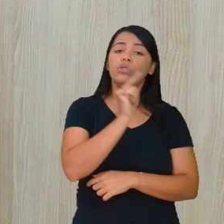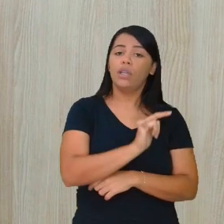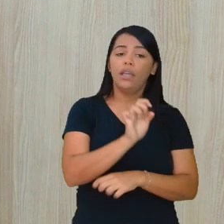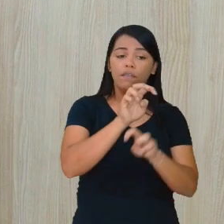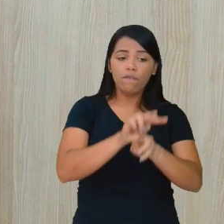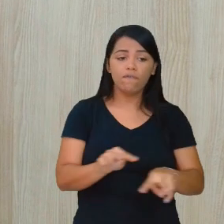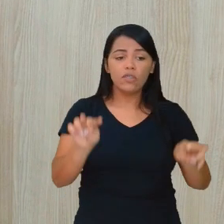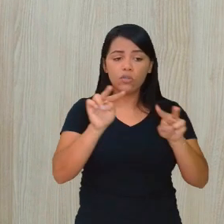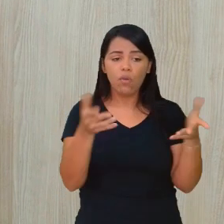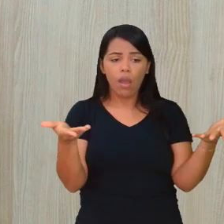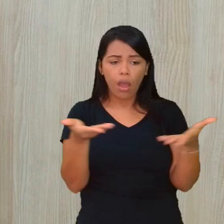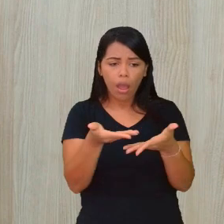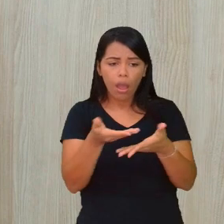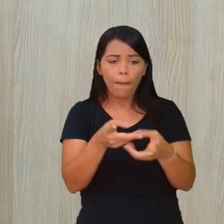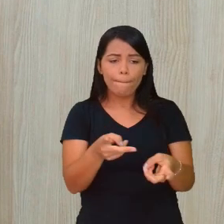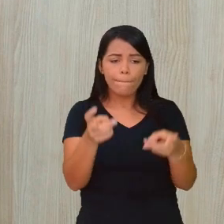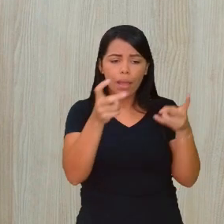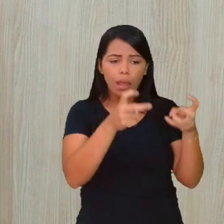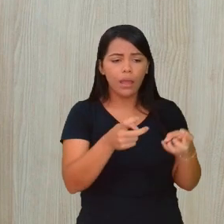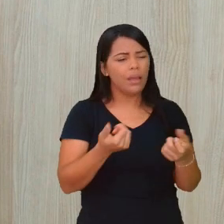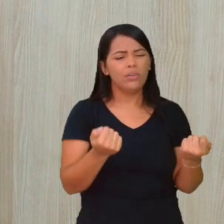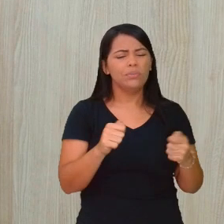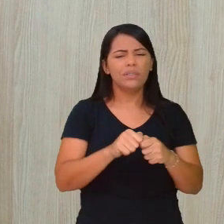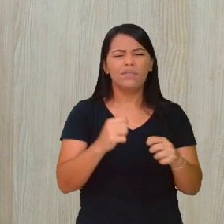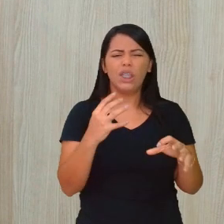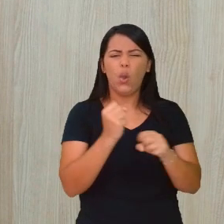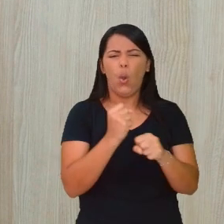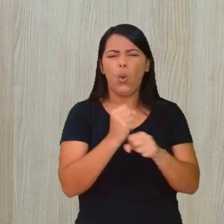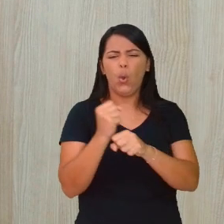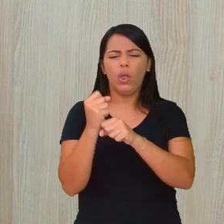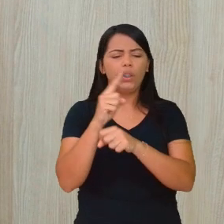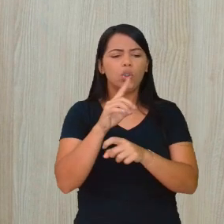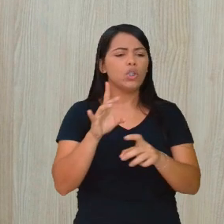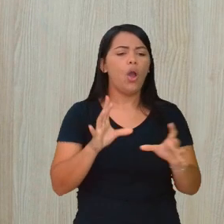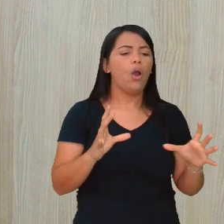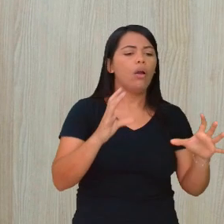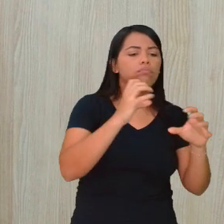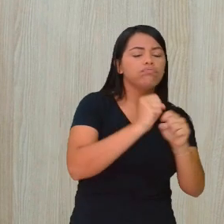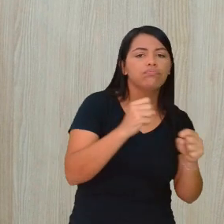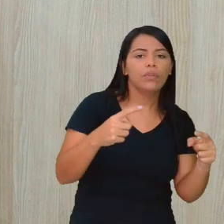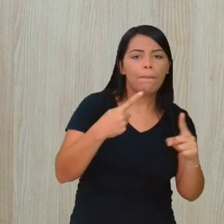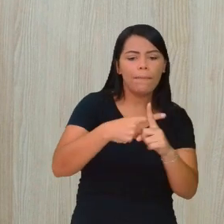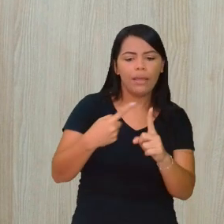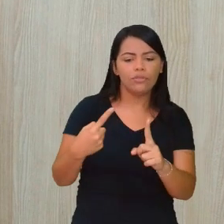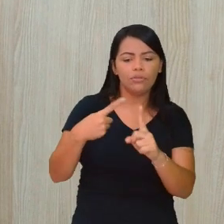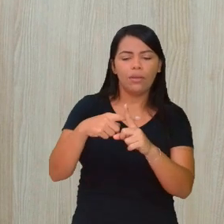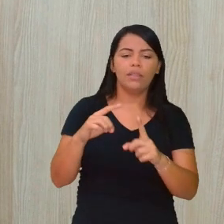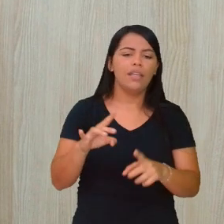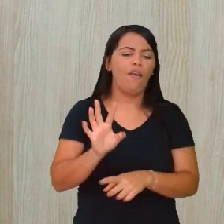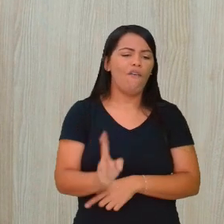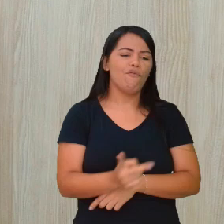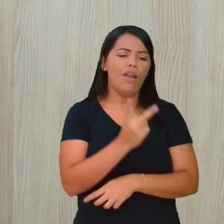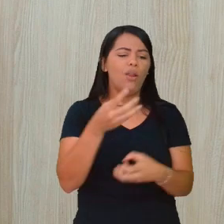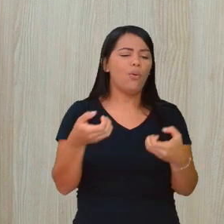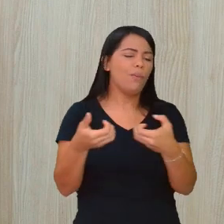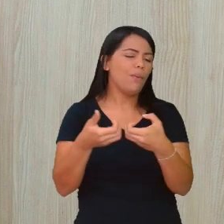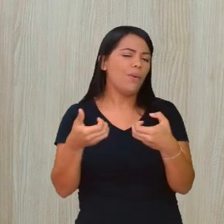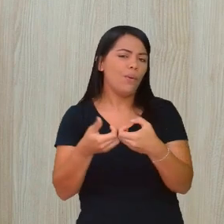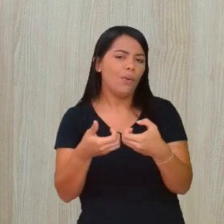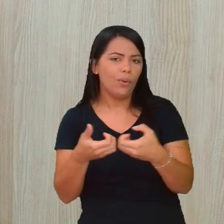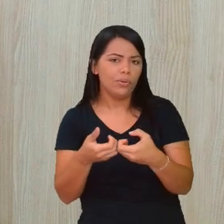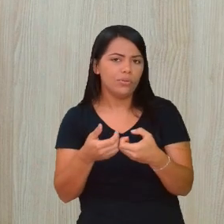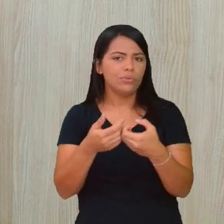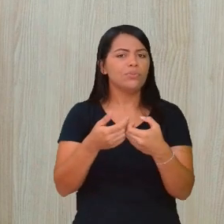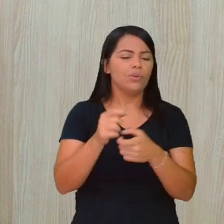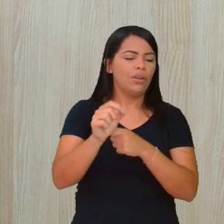se você consegue enxergar bem aí. Não precisa nem fazer conta direito, né? Só somar o número ali, já percebeu que é um valor próximo ao